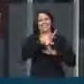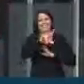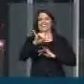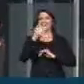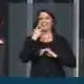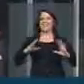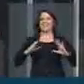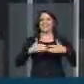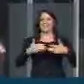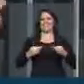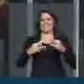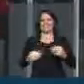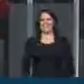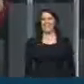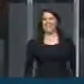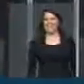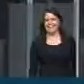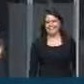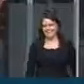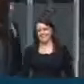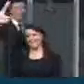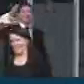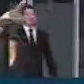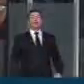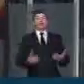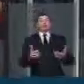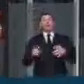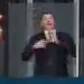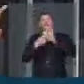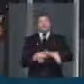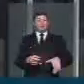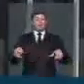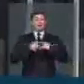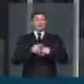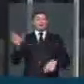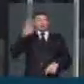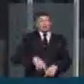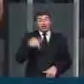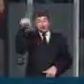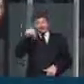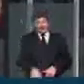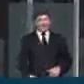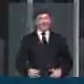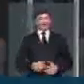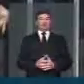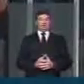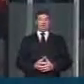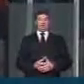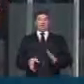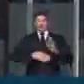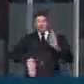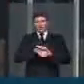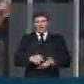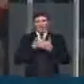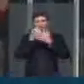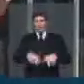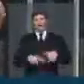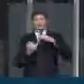de Cultura estão apoiando e acenaram de trazer diretamente ao plenário com o apoio integral desse